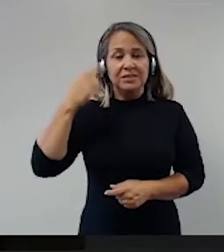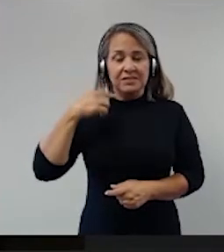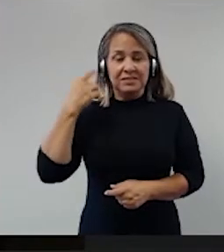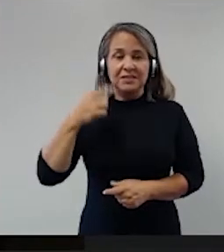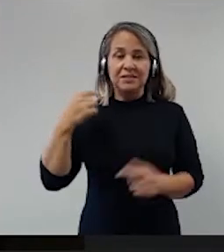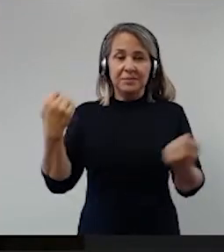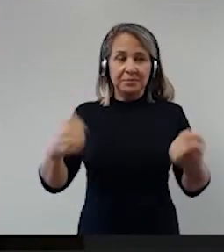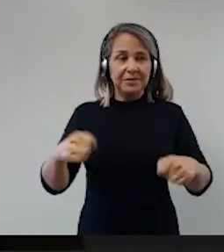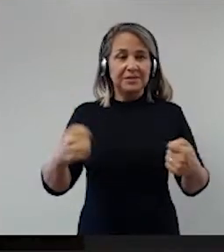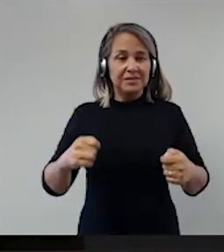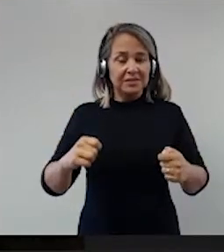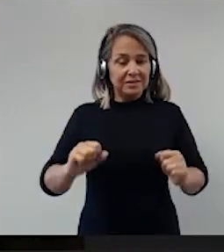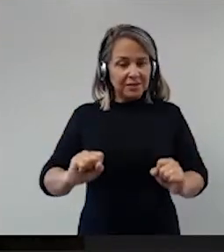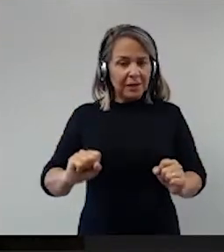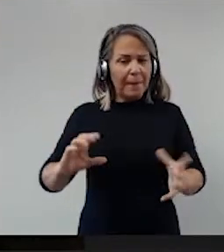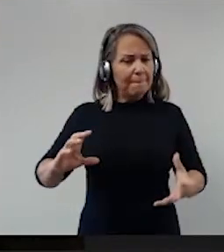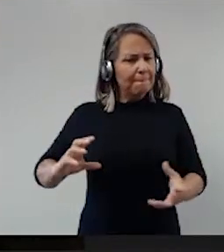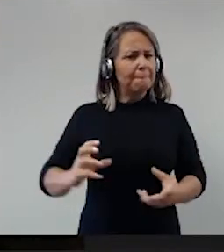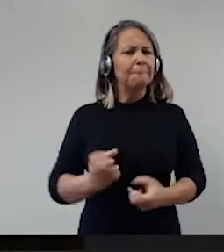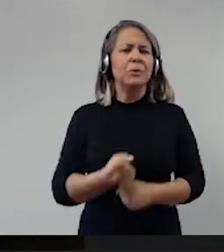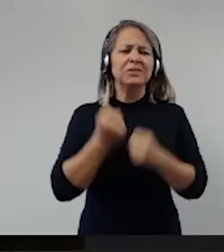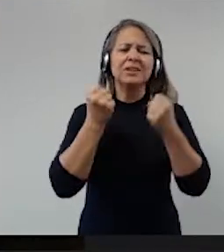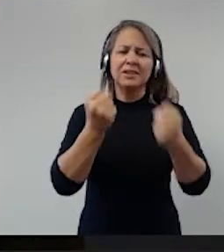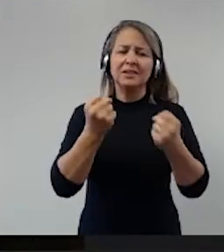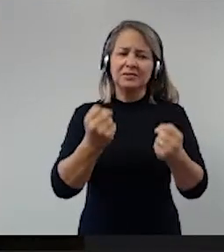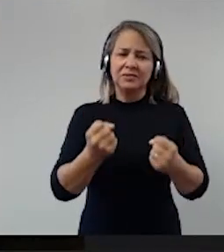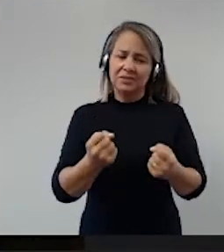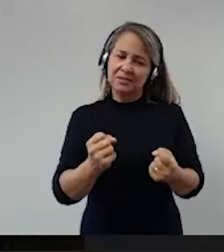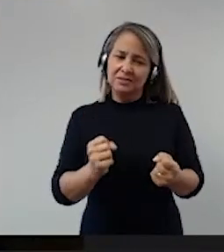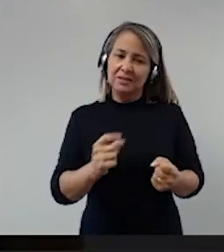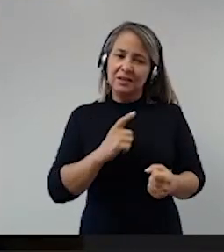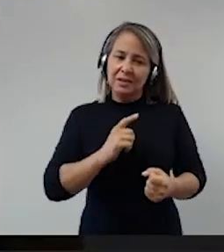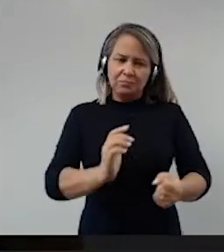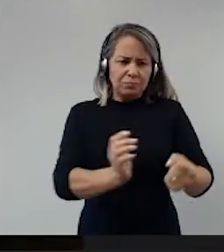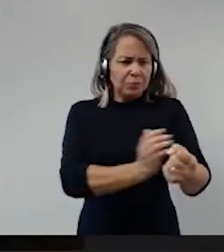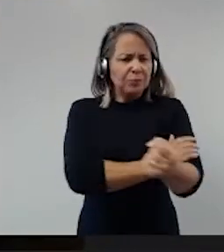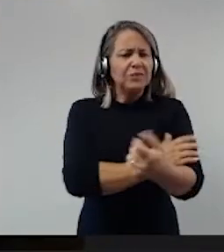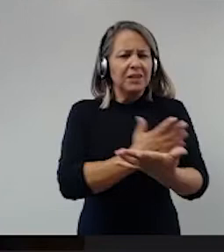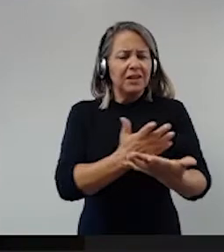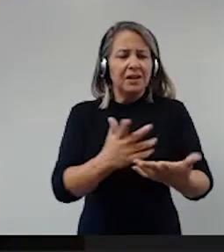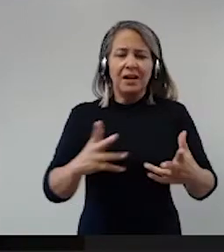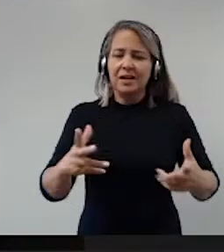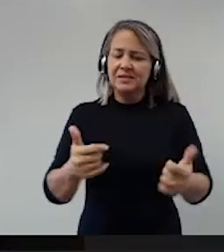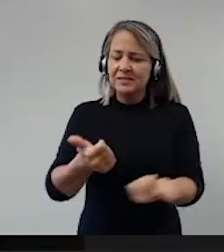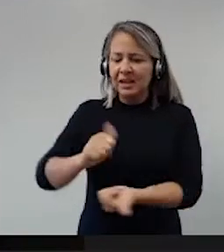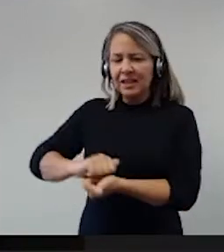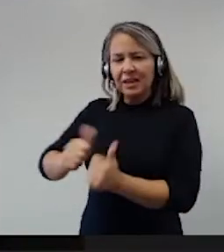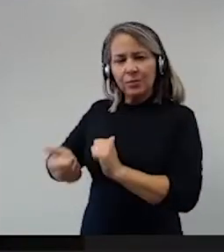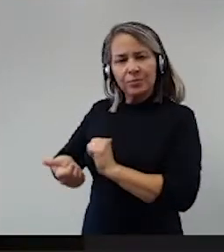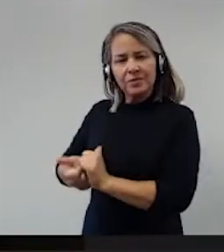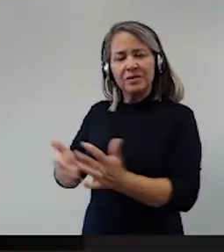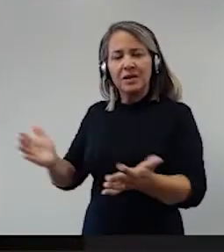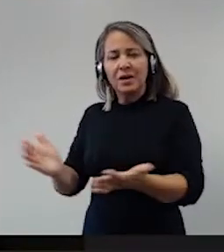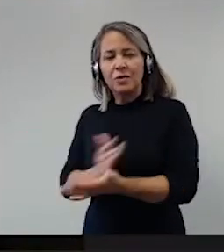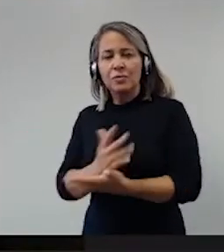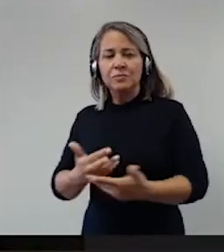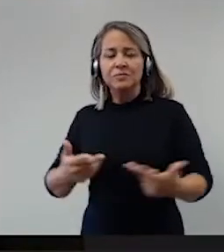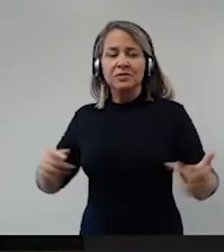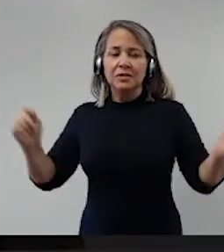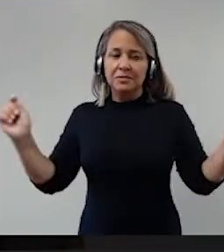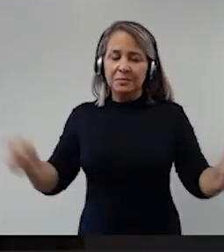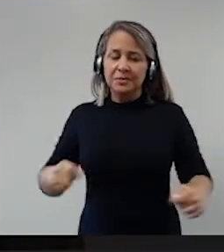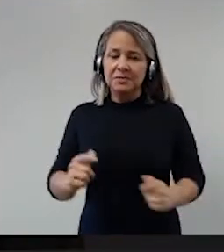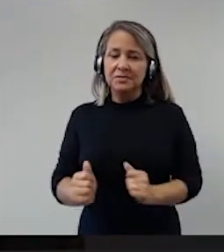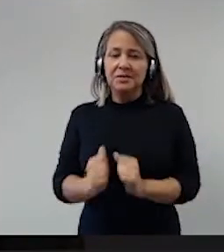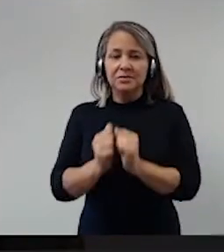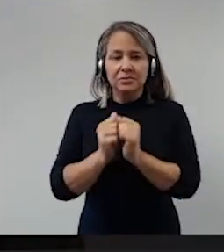que se aponderar, ela tem que se adequar, talvez, a alguns aspectos para que venham